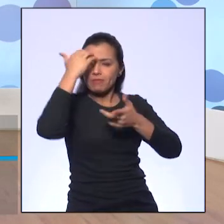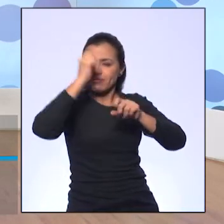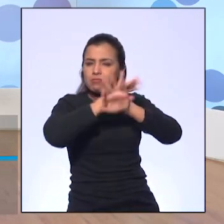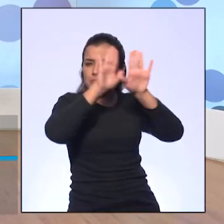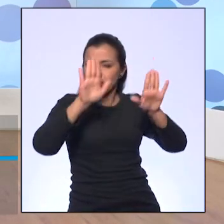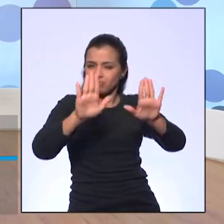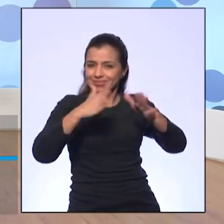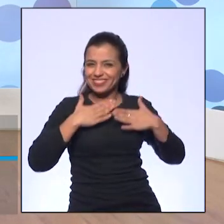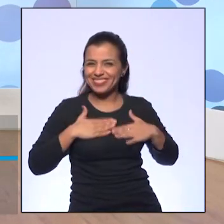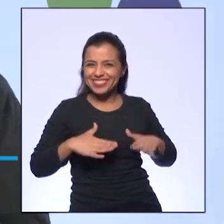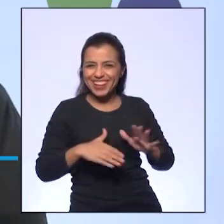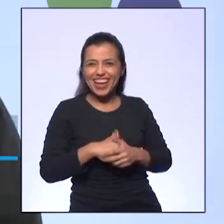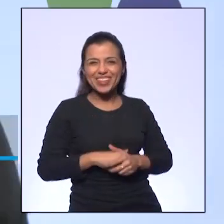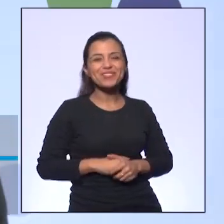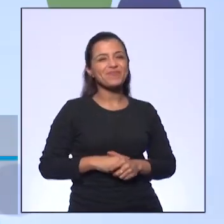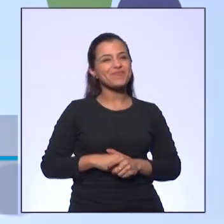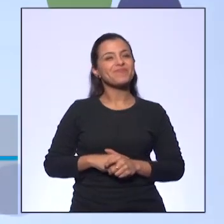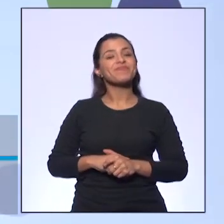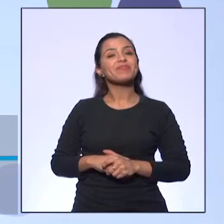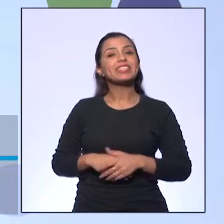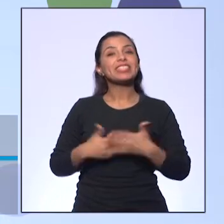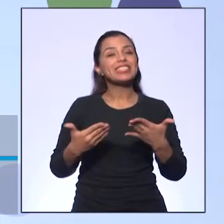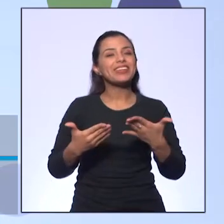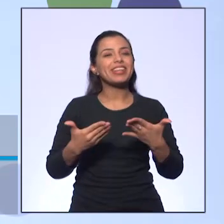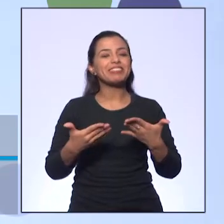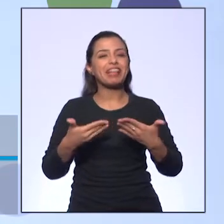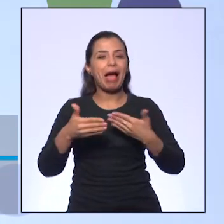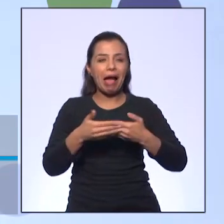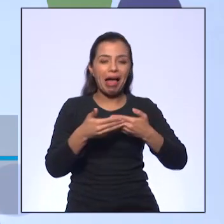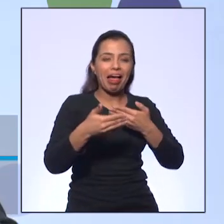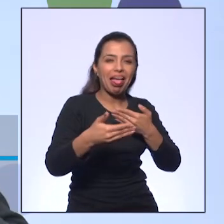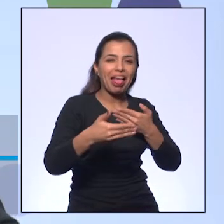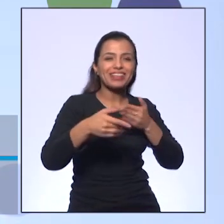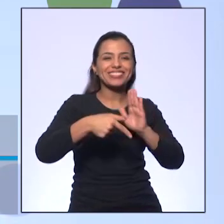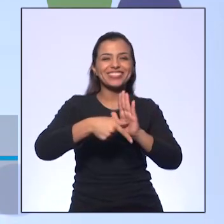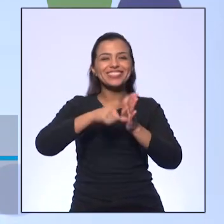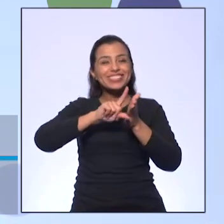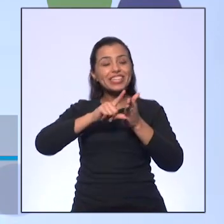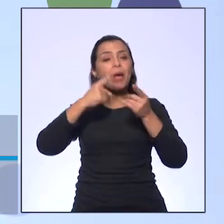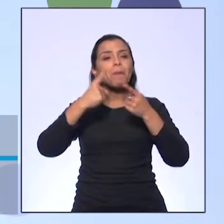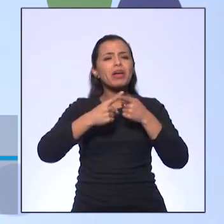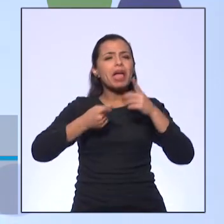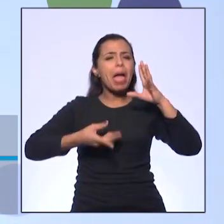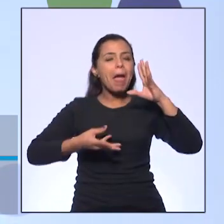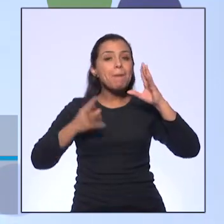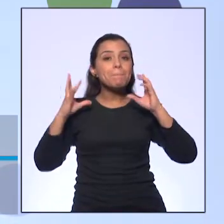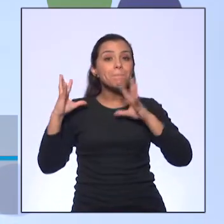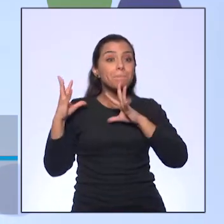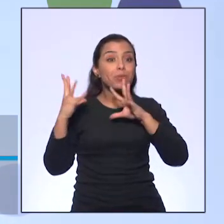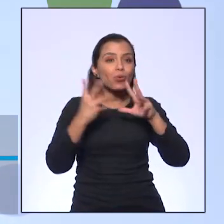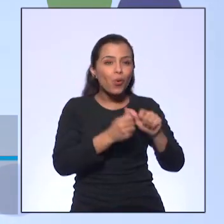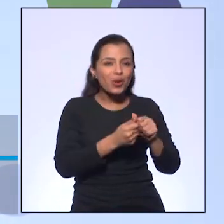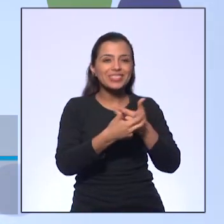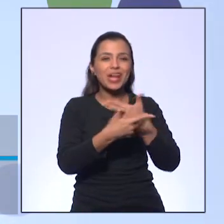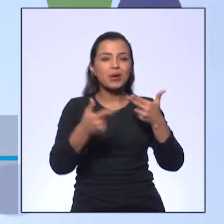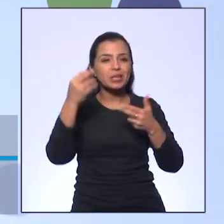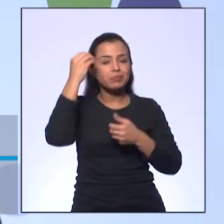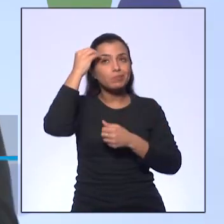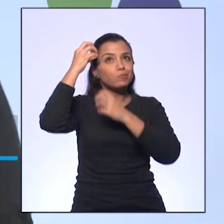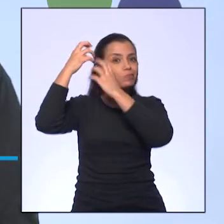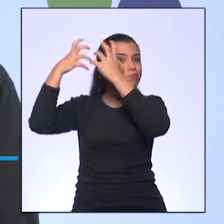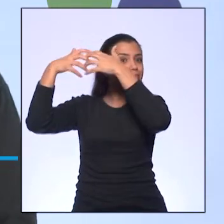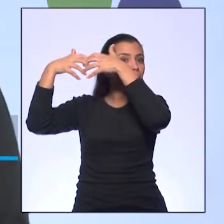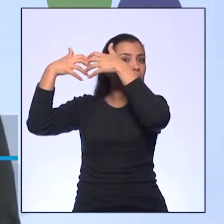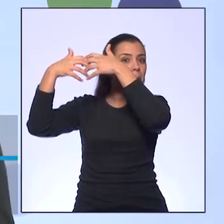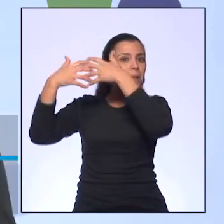Sim, olha só, aqui a gente está se adiantando, porque muita coisa quando vem acontecendo na nossa cabeça, a gente fica com